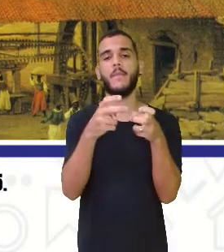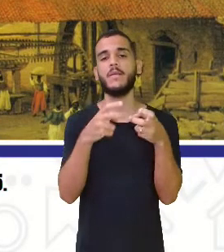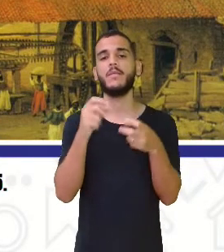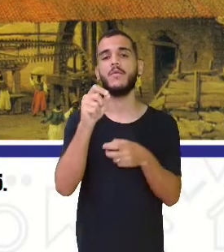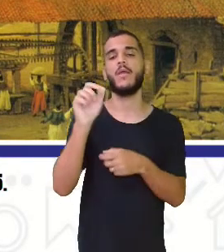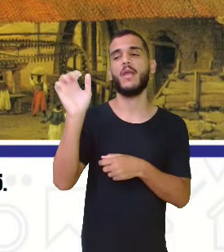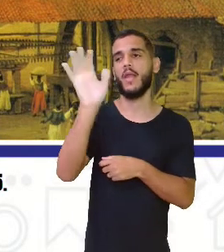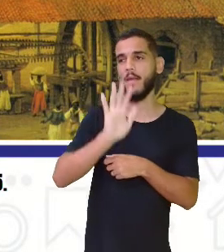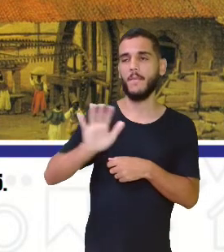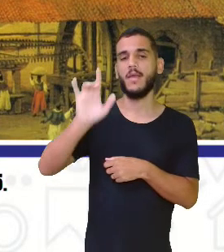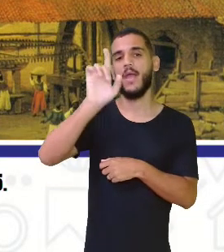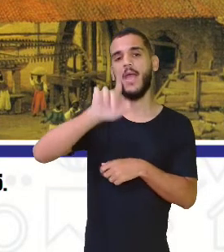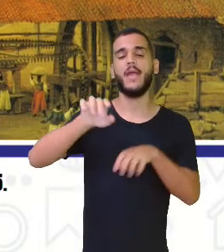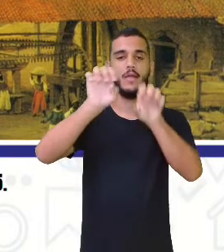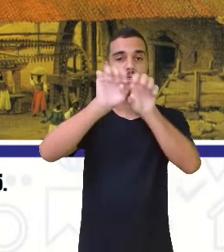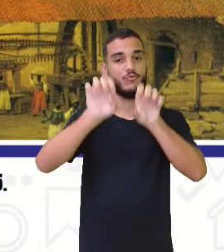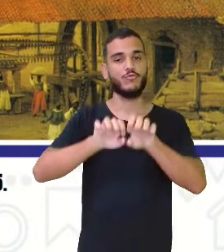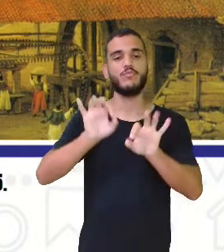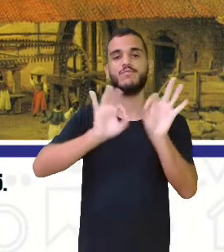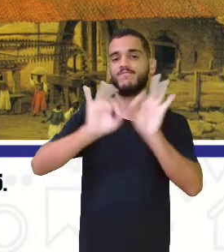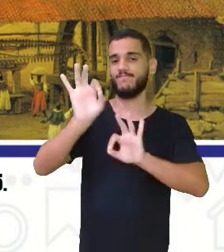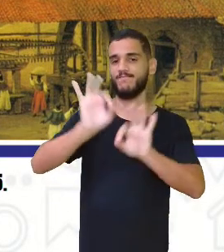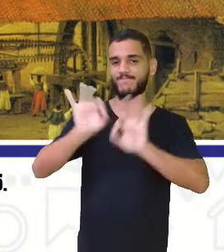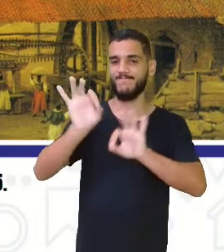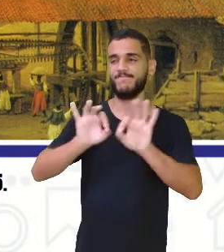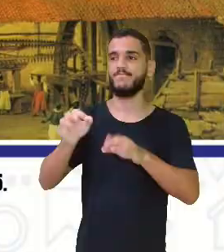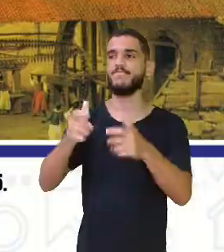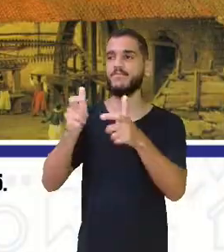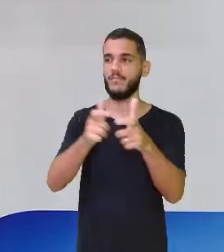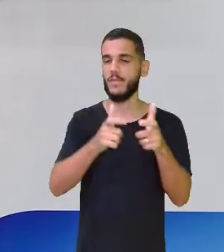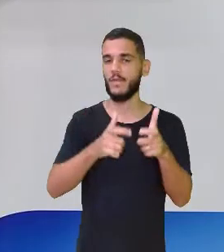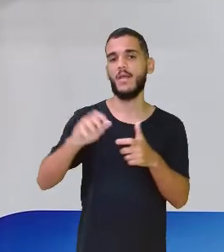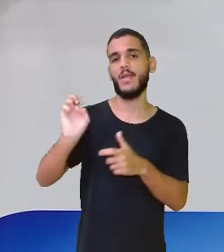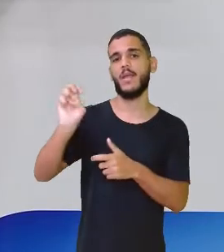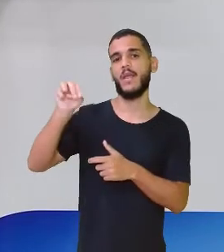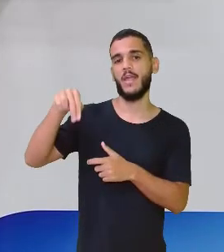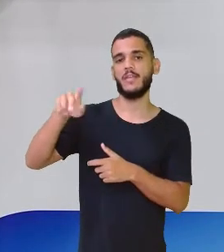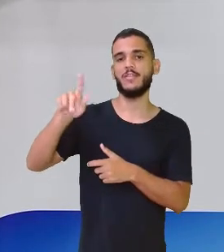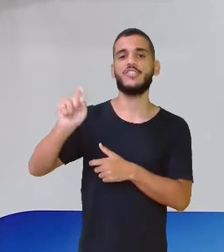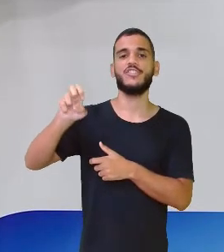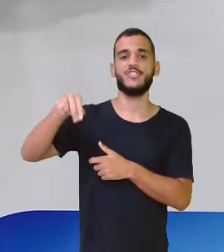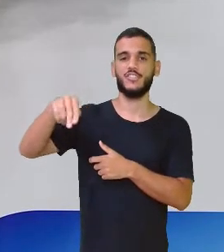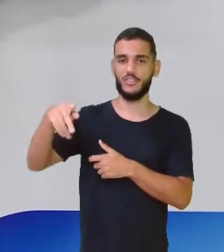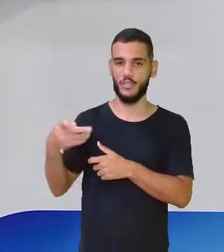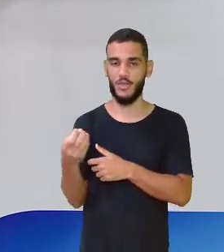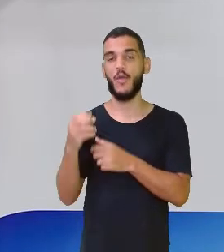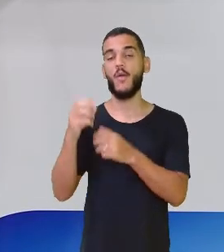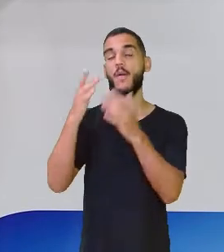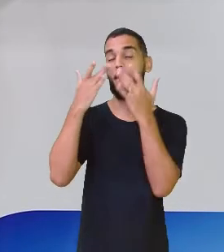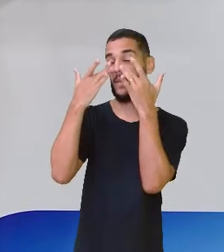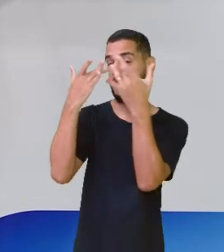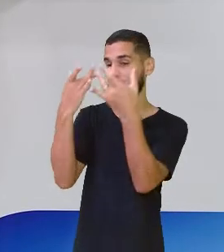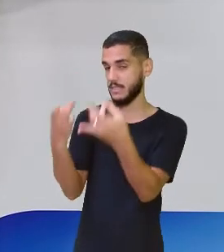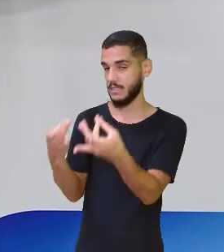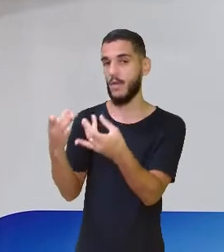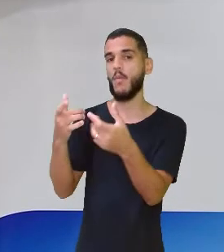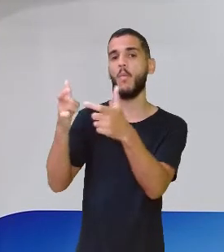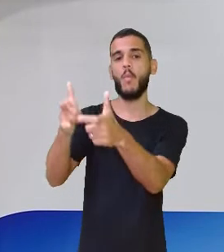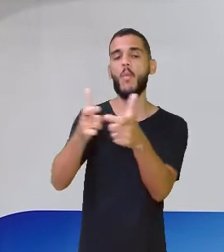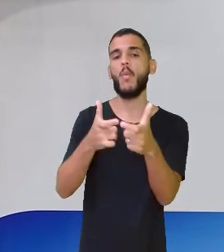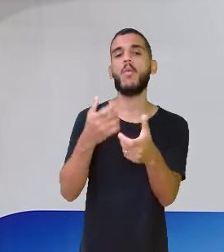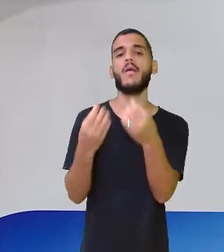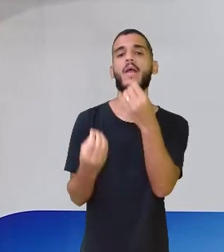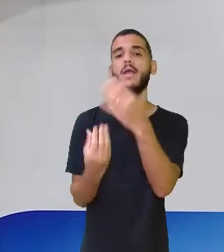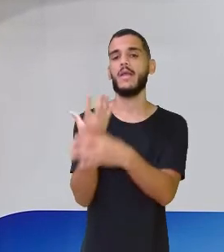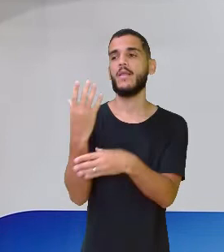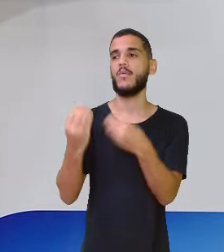imagem? Porque isso é a estrutura de um engenho. E detalhe, presta atenção na forma como esse engenho é construído. Tem